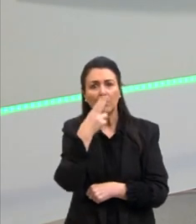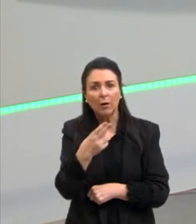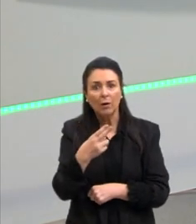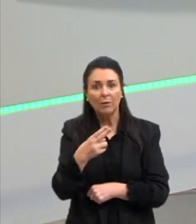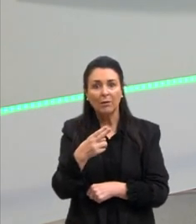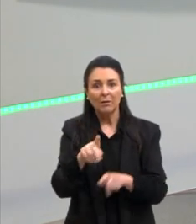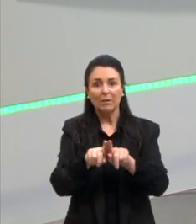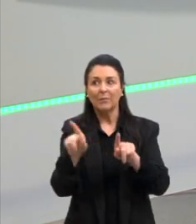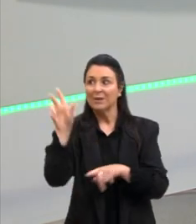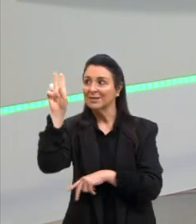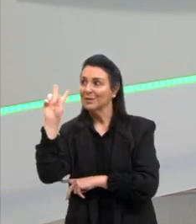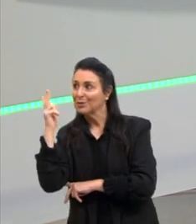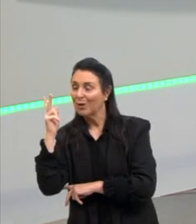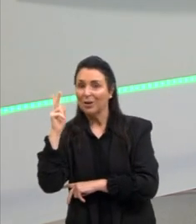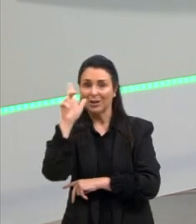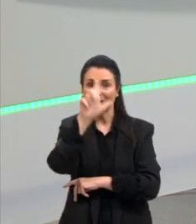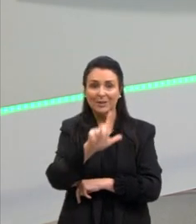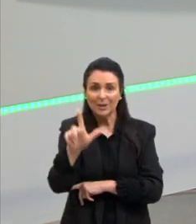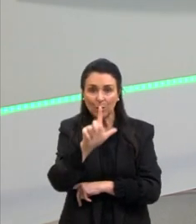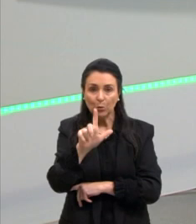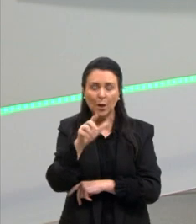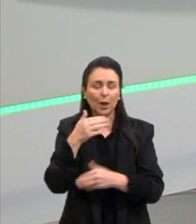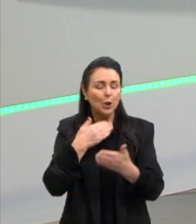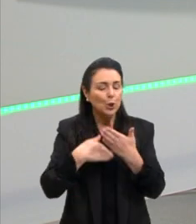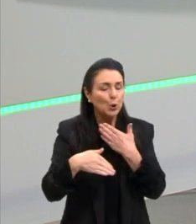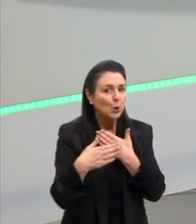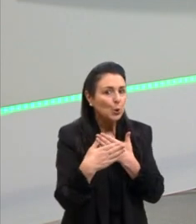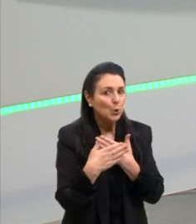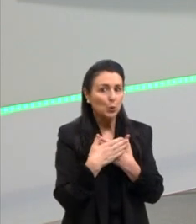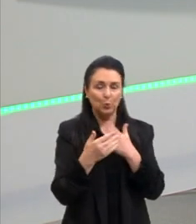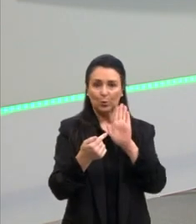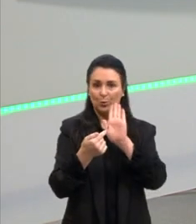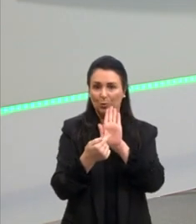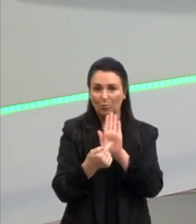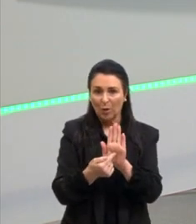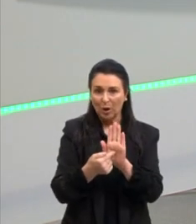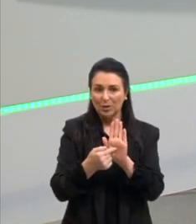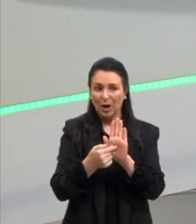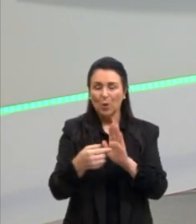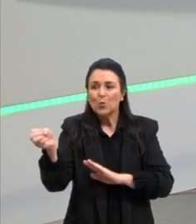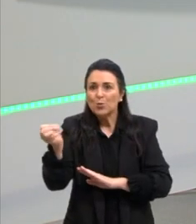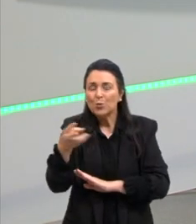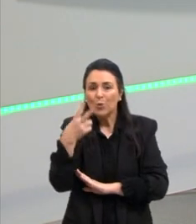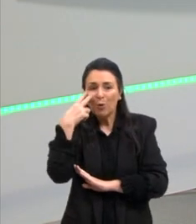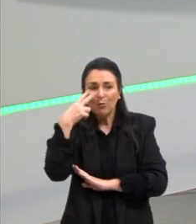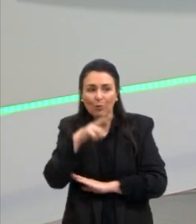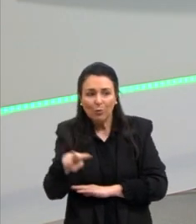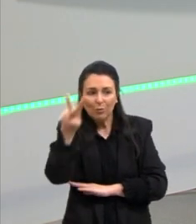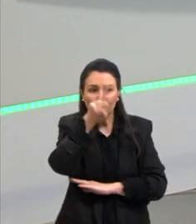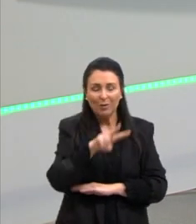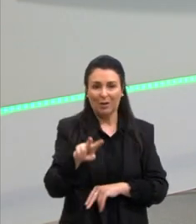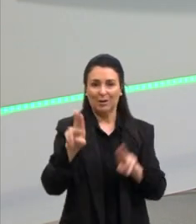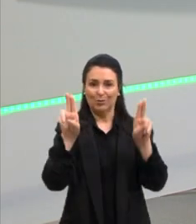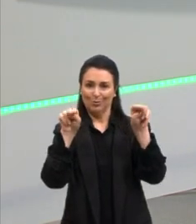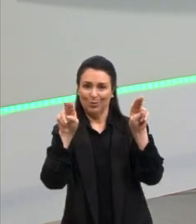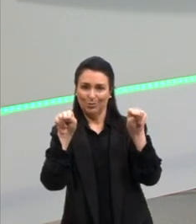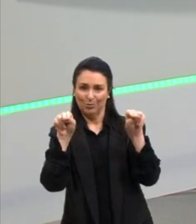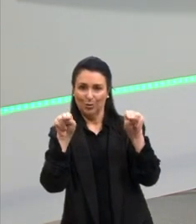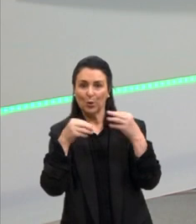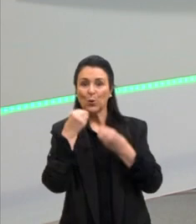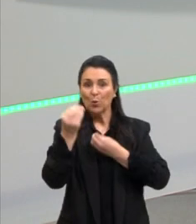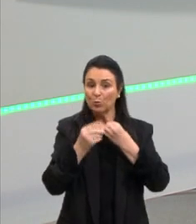história a literatura e mostrou-se o que um novo olhar sobre esse assunto sobre